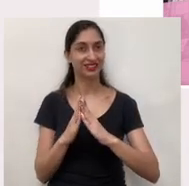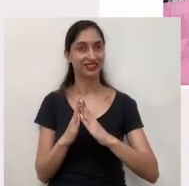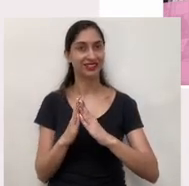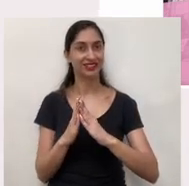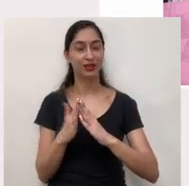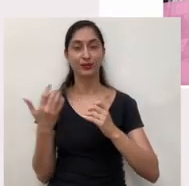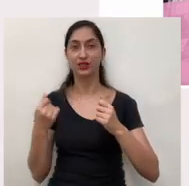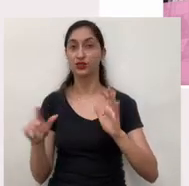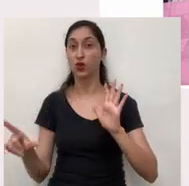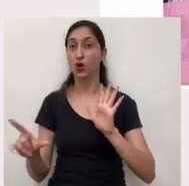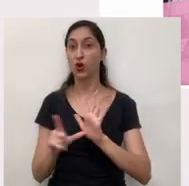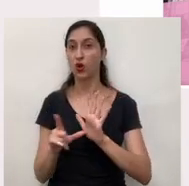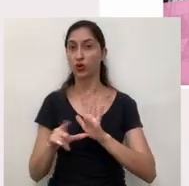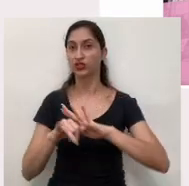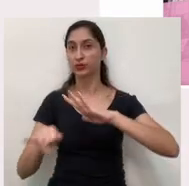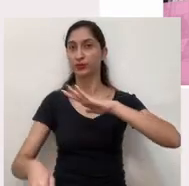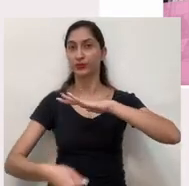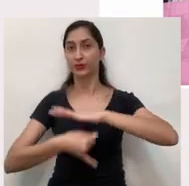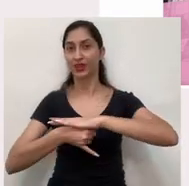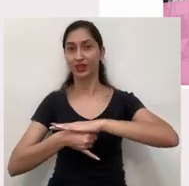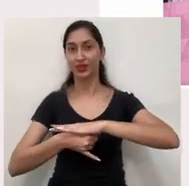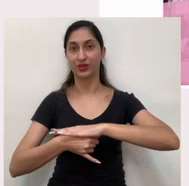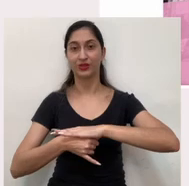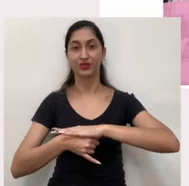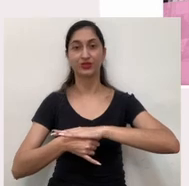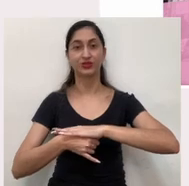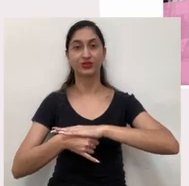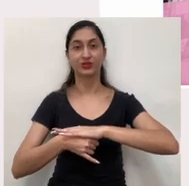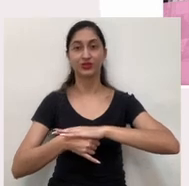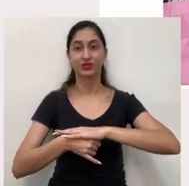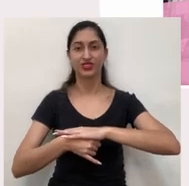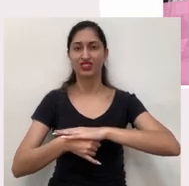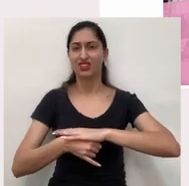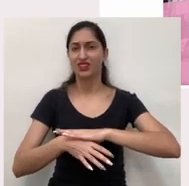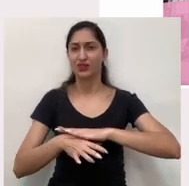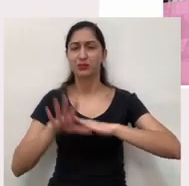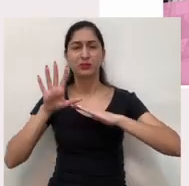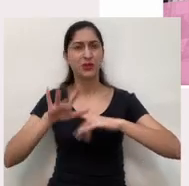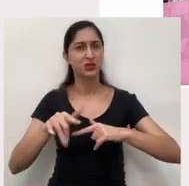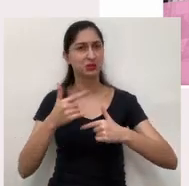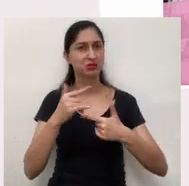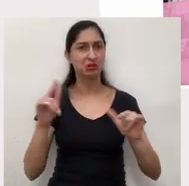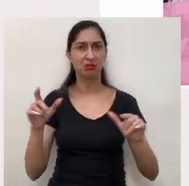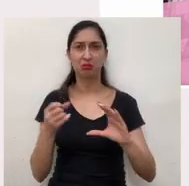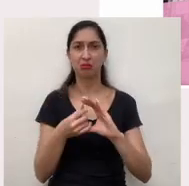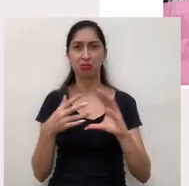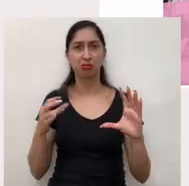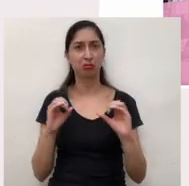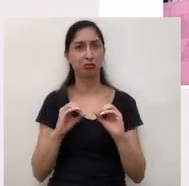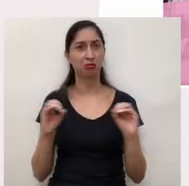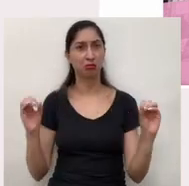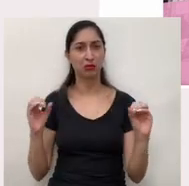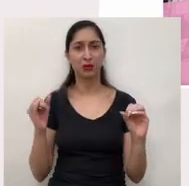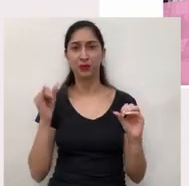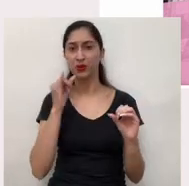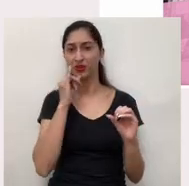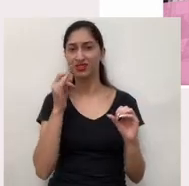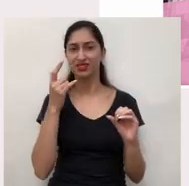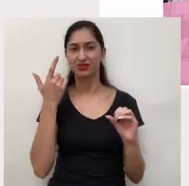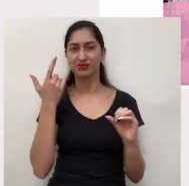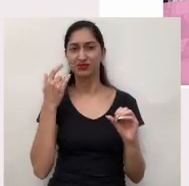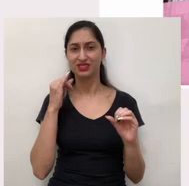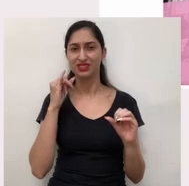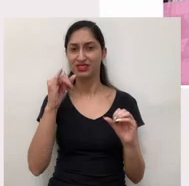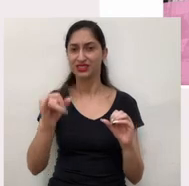tem lojas, né? Então tem loja embaixo com estilo nenhum. Então durante muito tempo eu olhei para essas casas assim, pensando que se existia uma rua